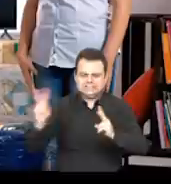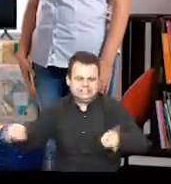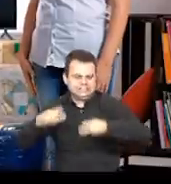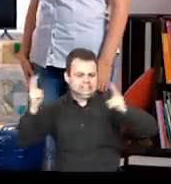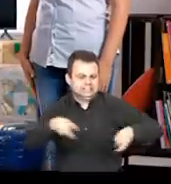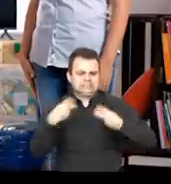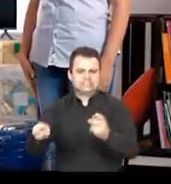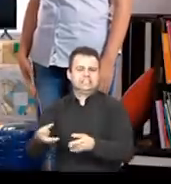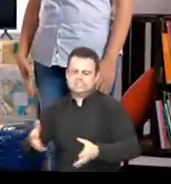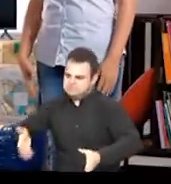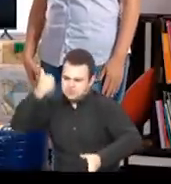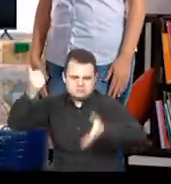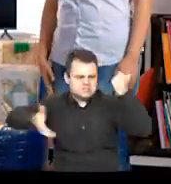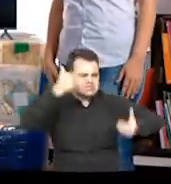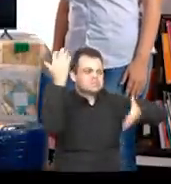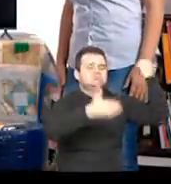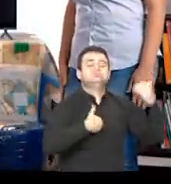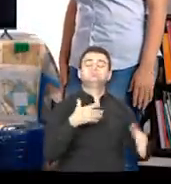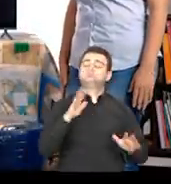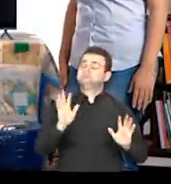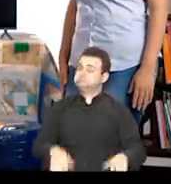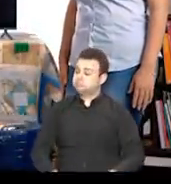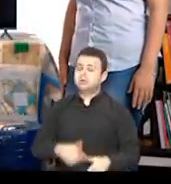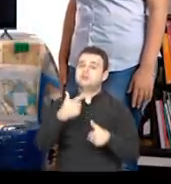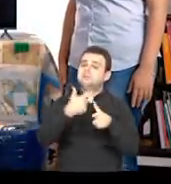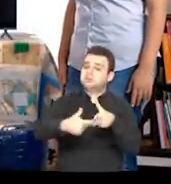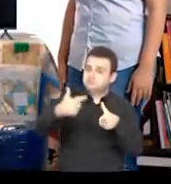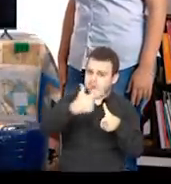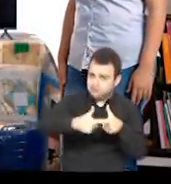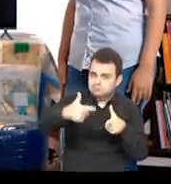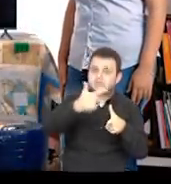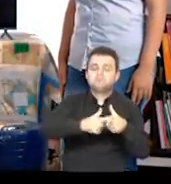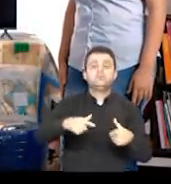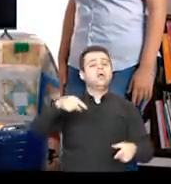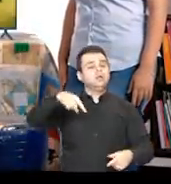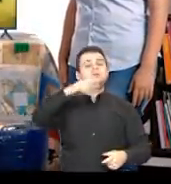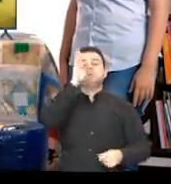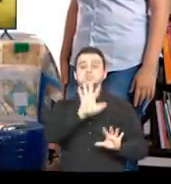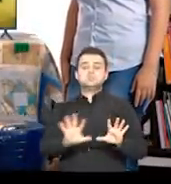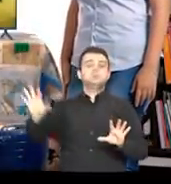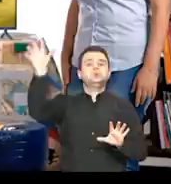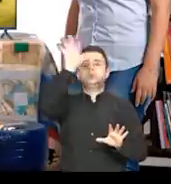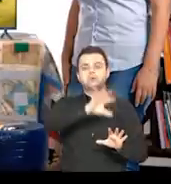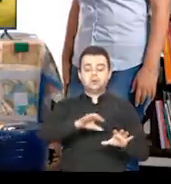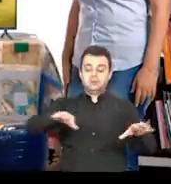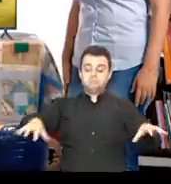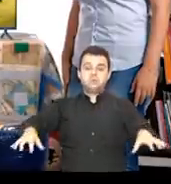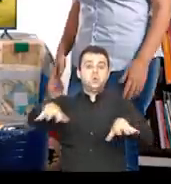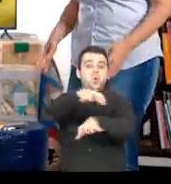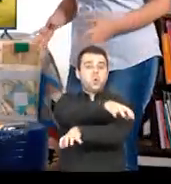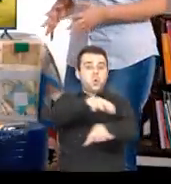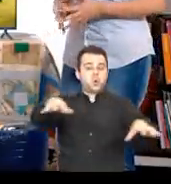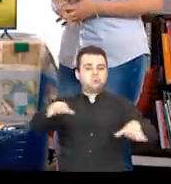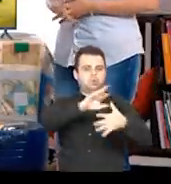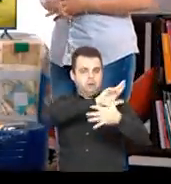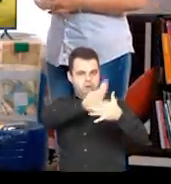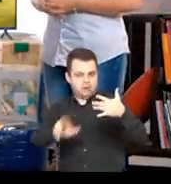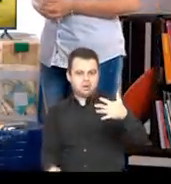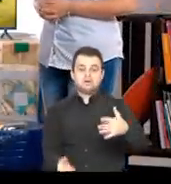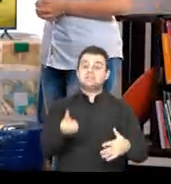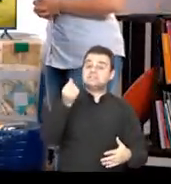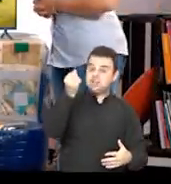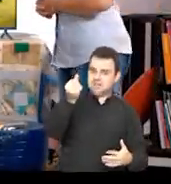problemão. Sim, e é muito grave aqui no Brasil porque nós temos 6 biomas. Nós temos a floresta amazônica, a